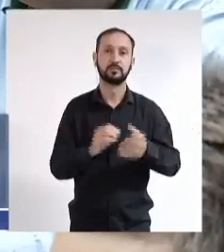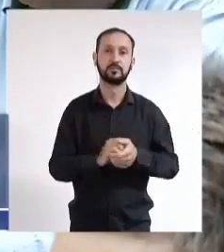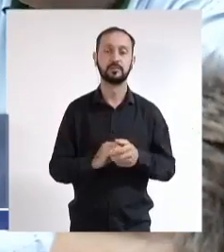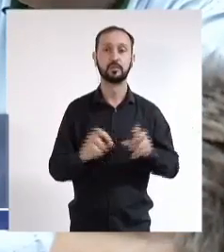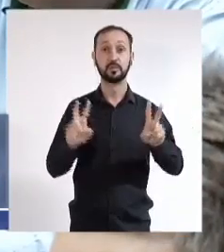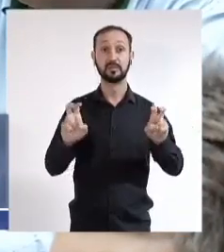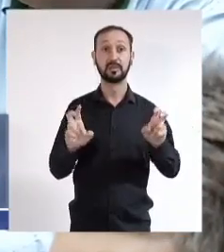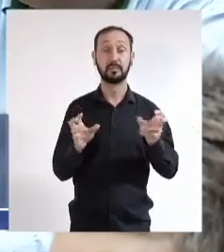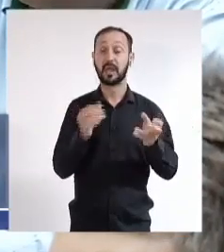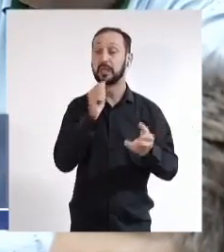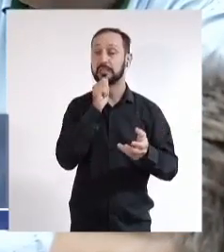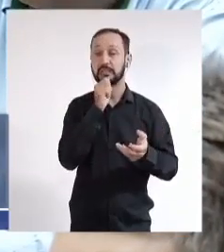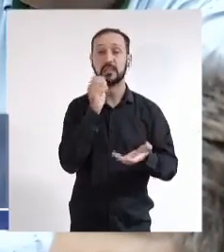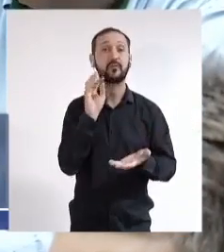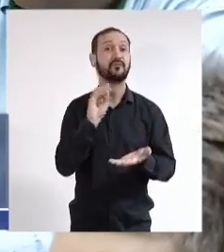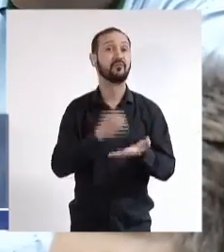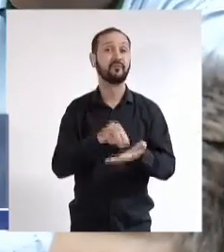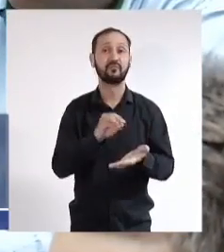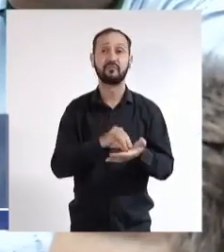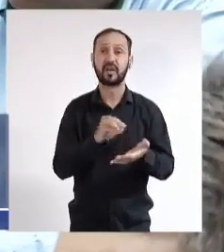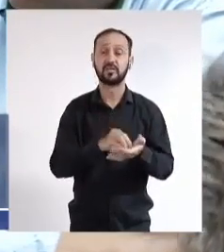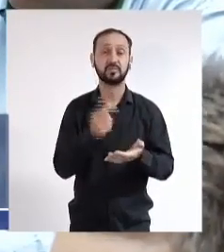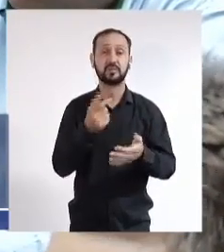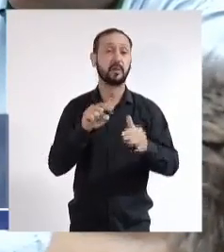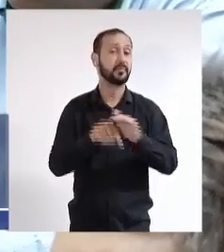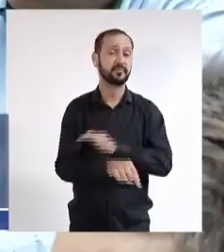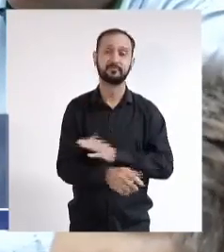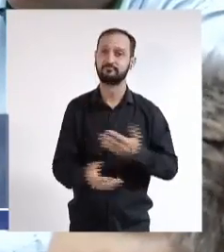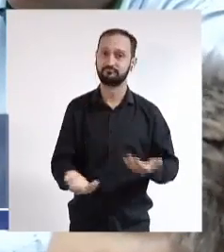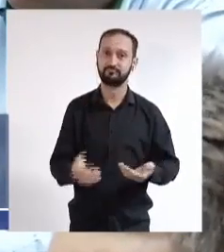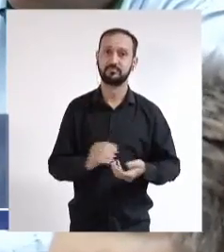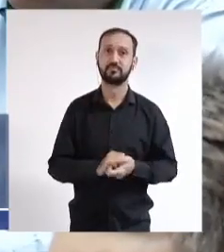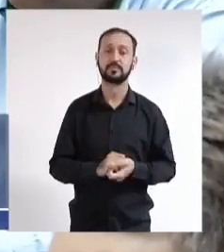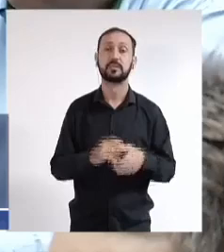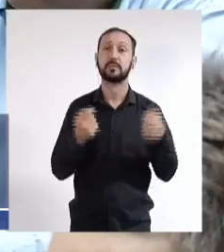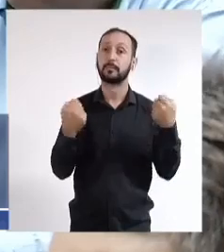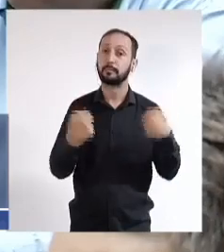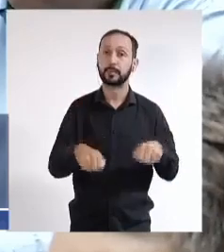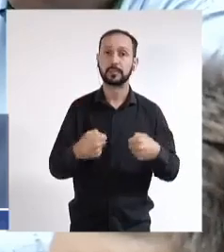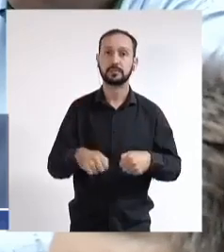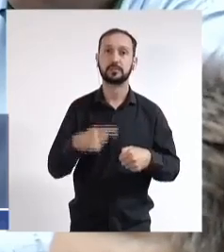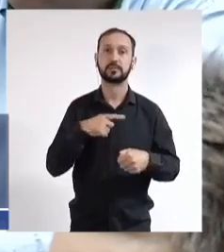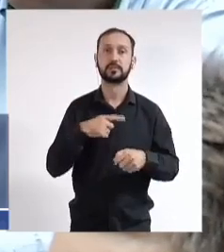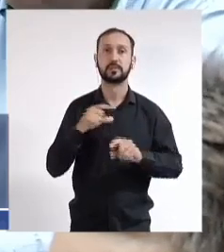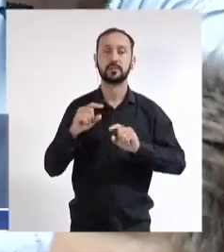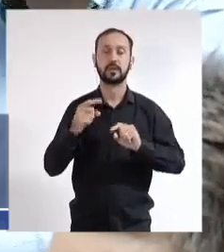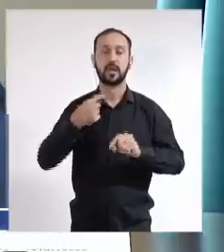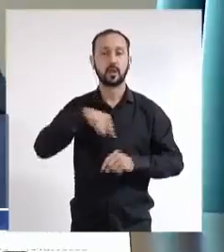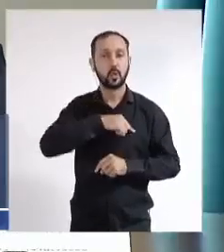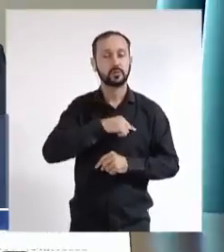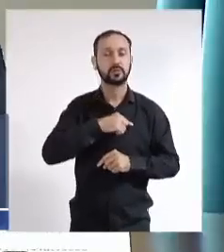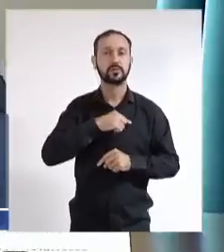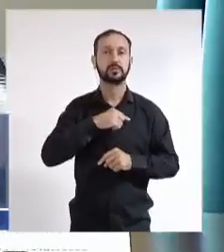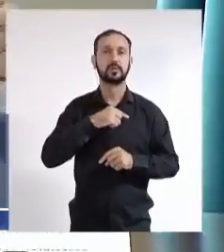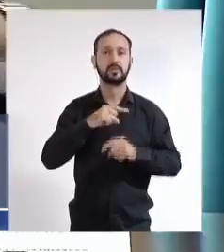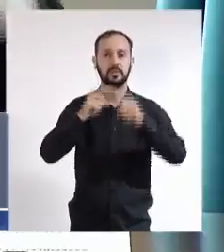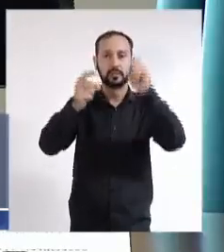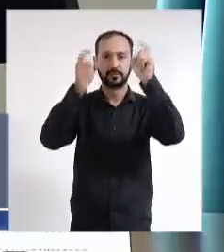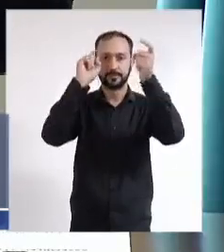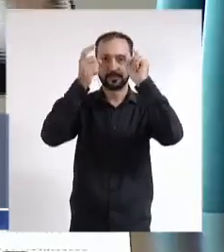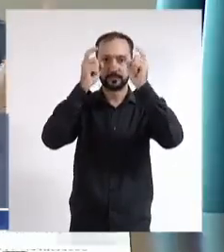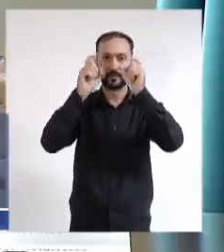muita coisa que não tenha aprofundamento então nós precisamos ter essa nossa reunião